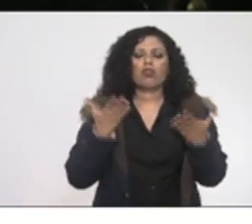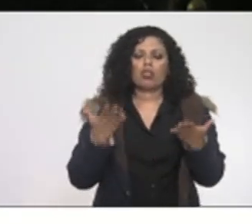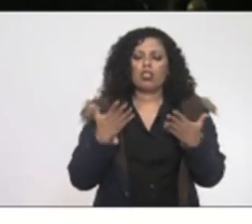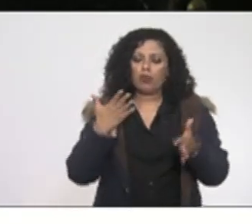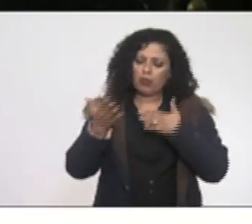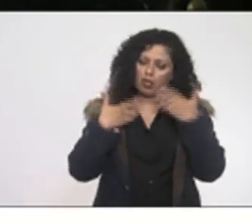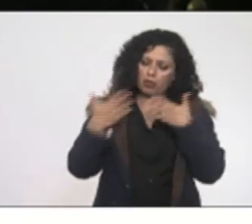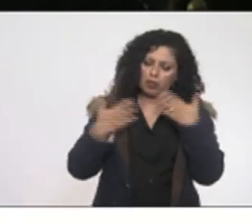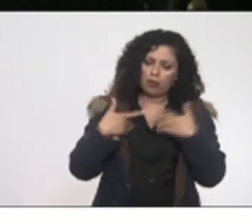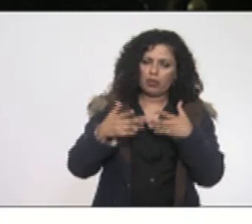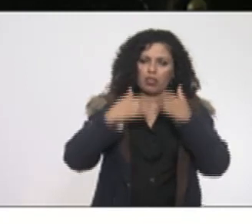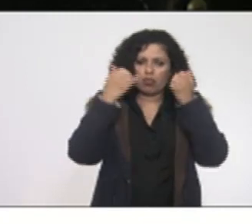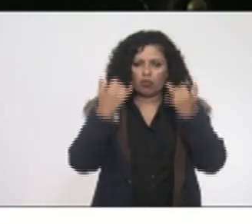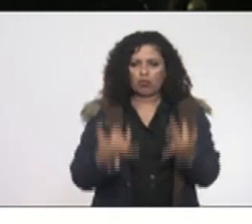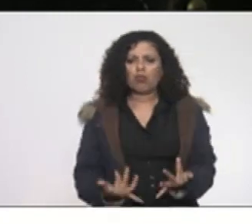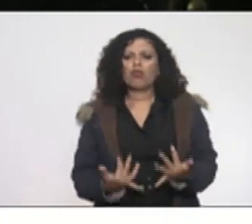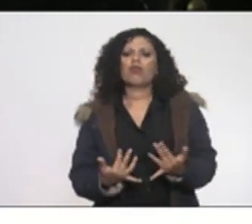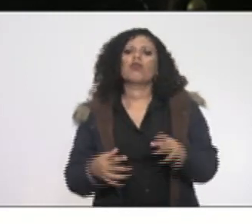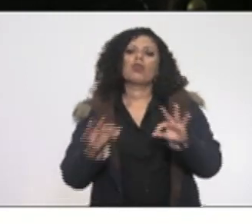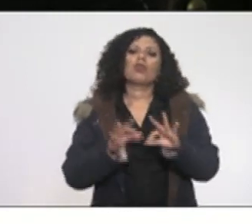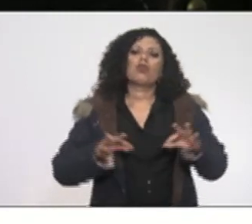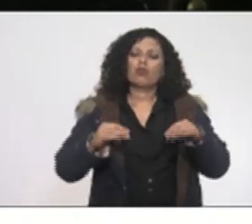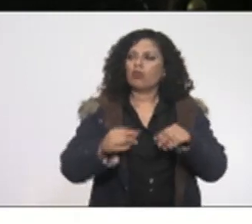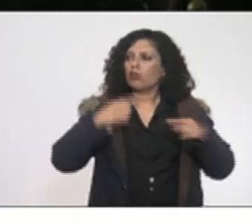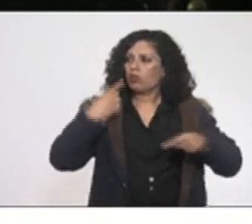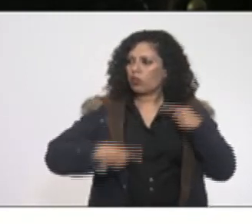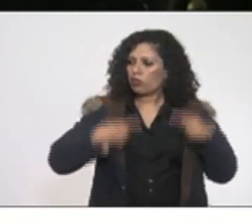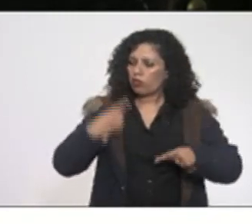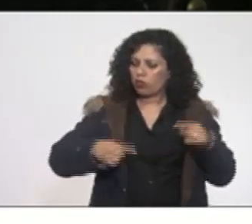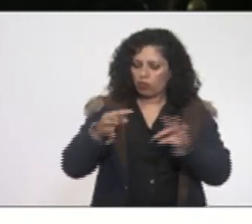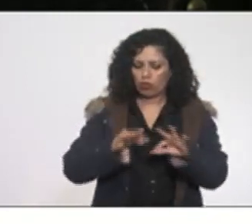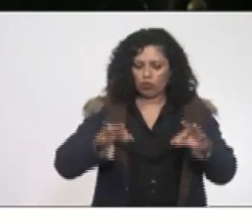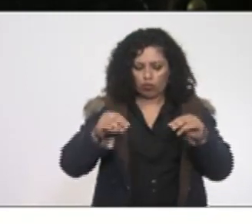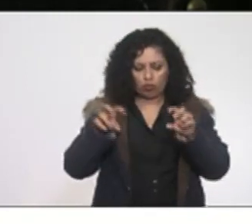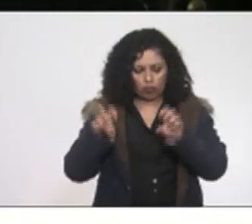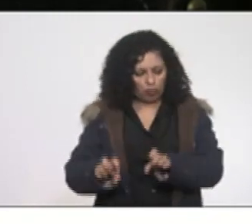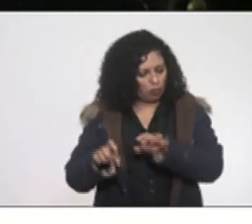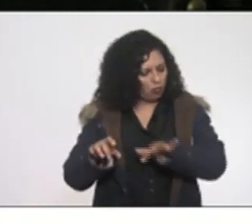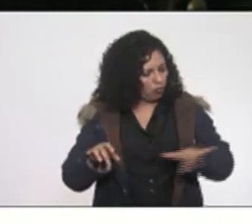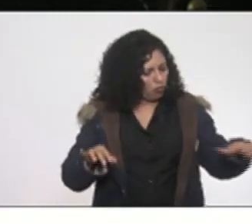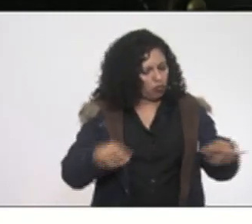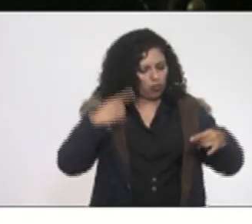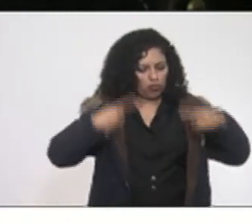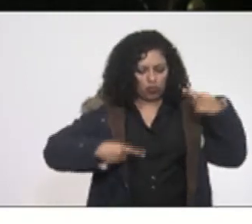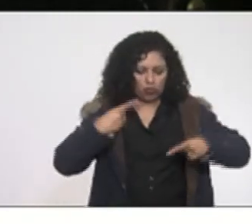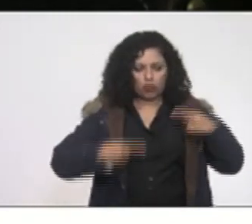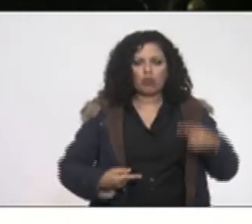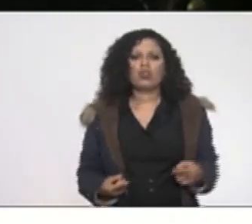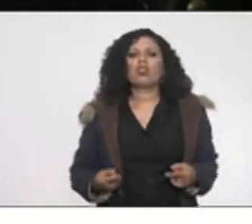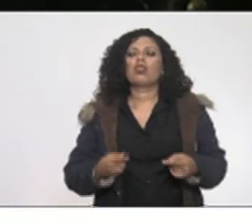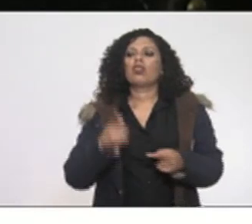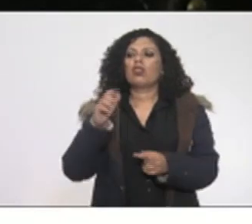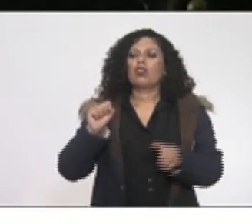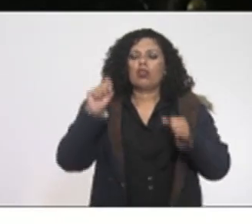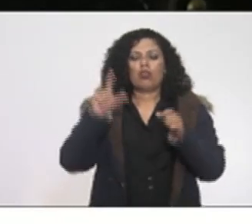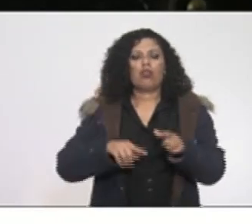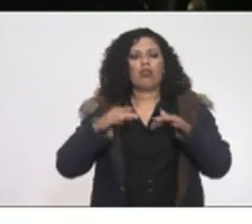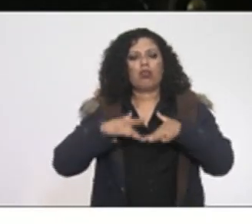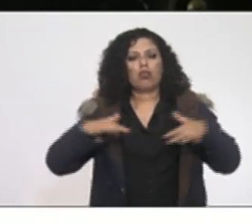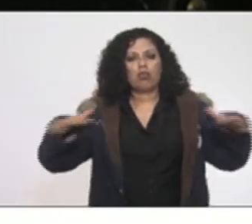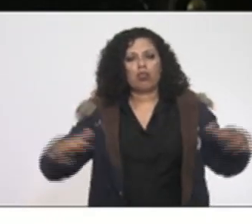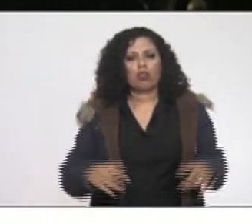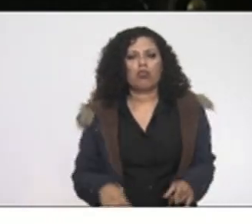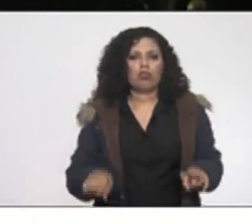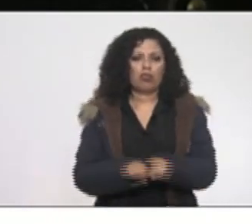está fazendo parte de todas as discussões, de todas as mesas de debate em relação à distribuição de gás no Estado do Rio de Janeiro,